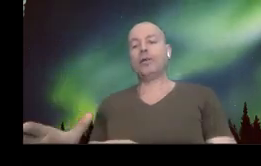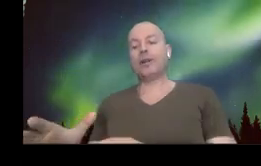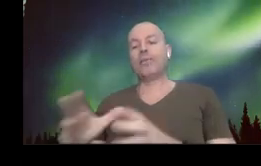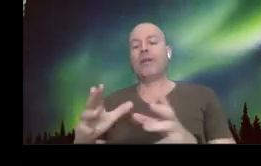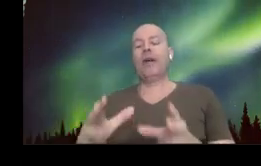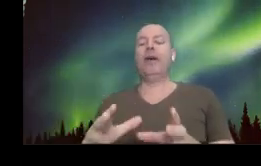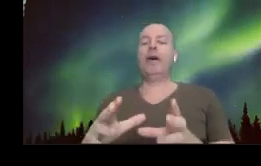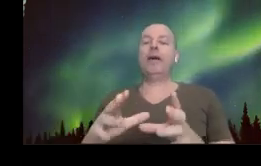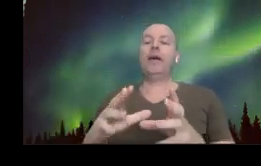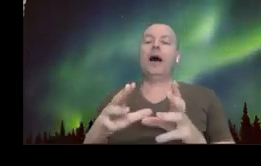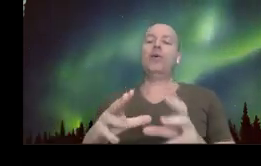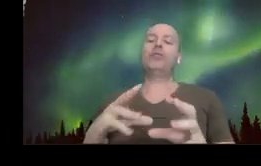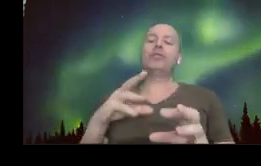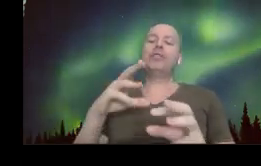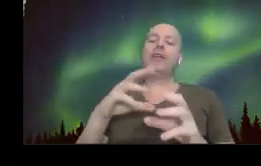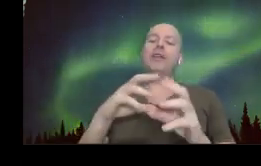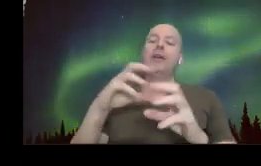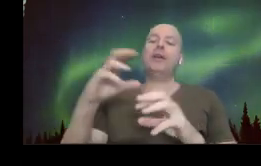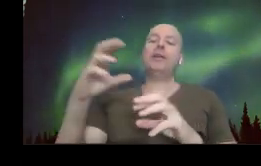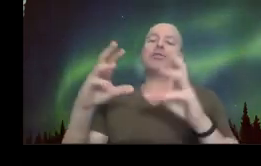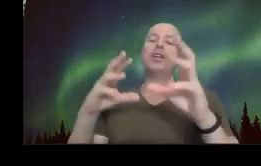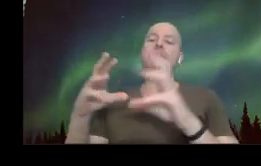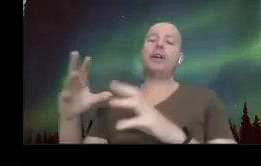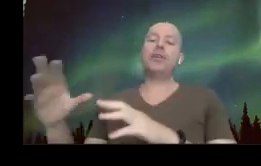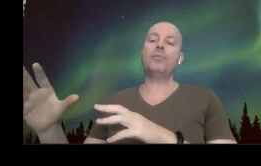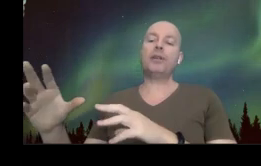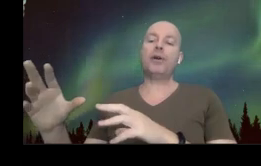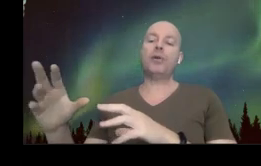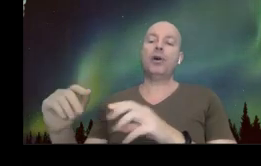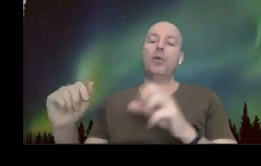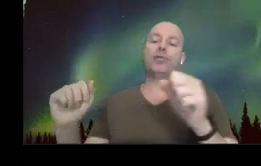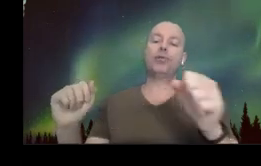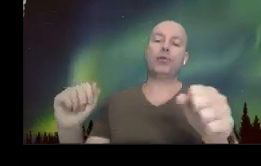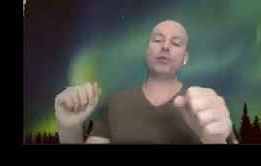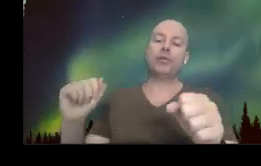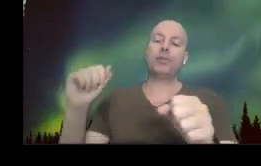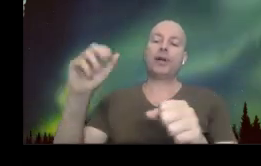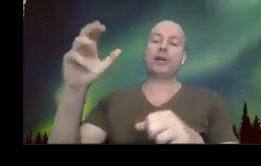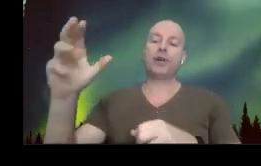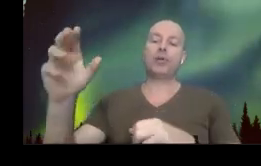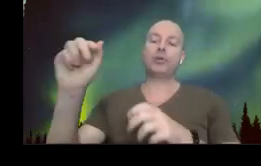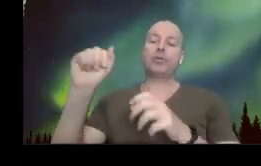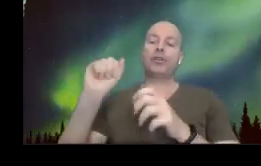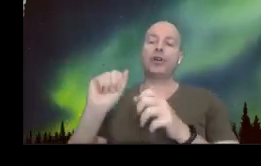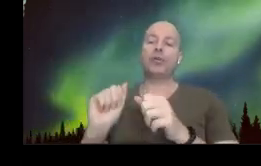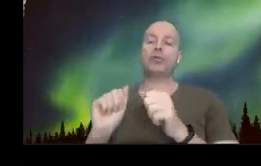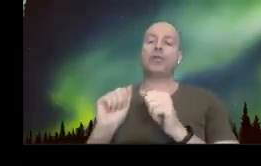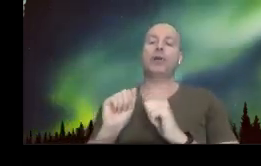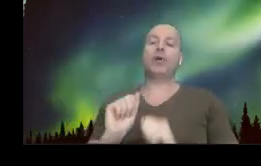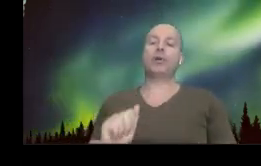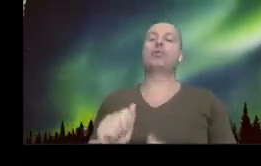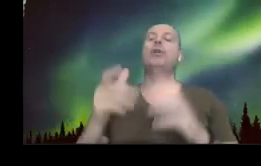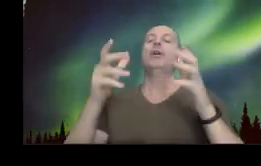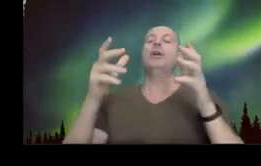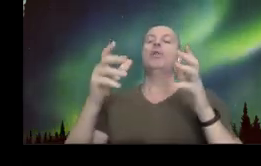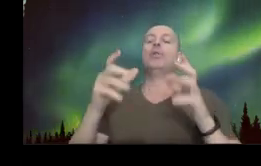a outra é aonde você tem heterogeneidade ambiental. O azul é um tipo, o laranja é outro, o verde é outro, o